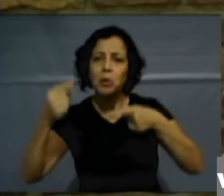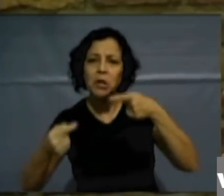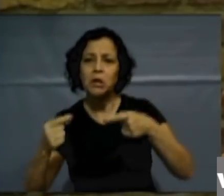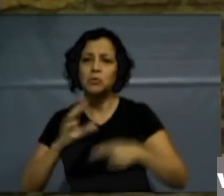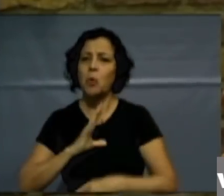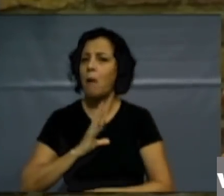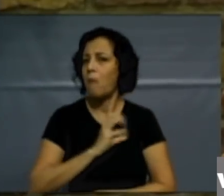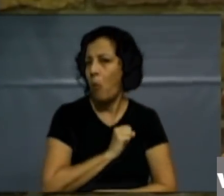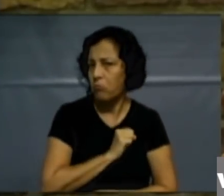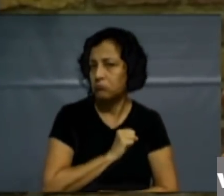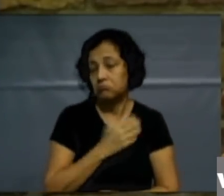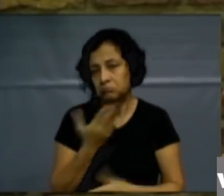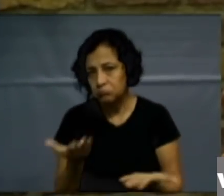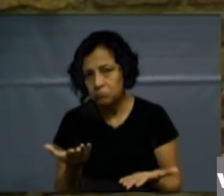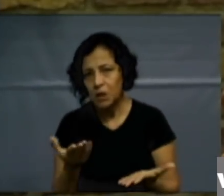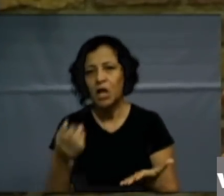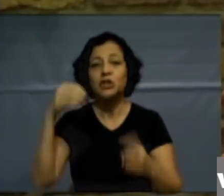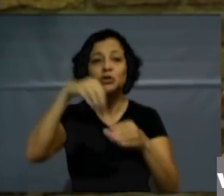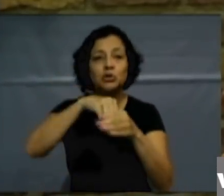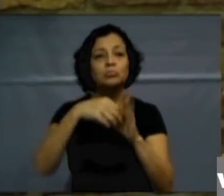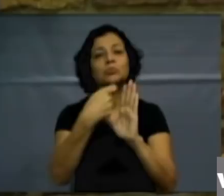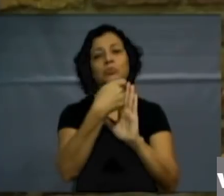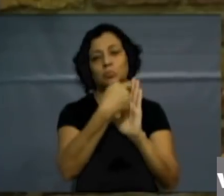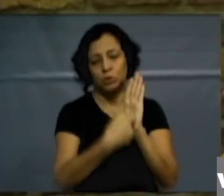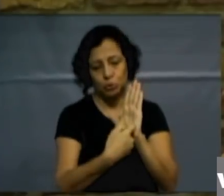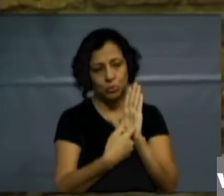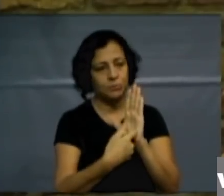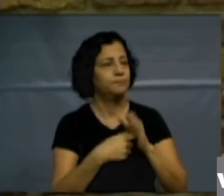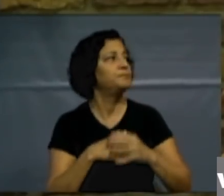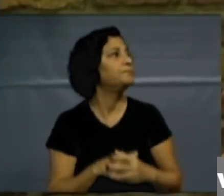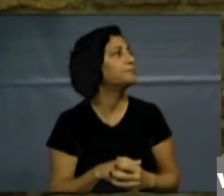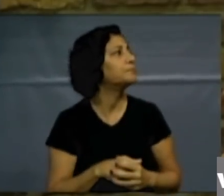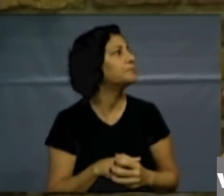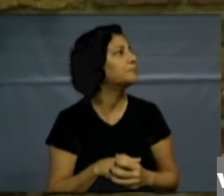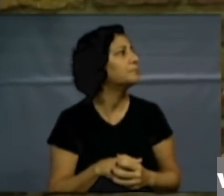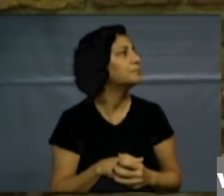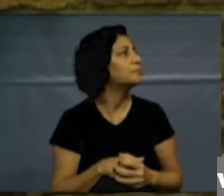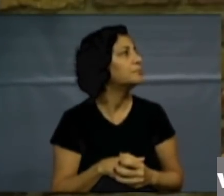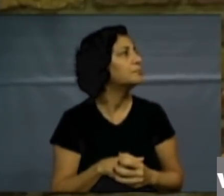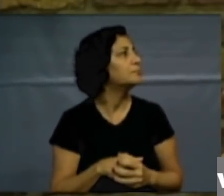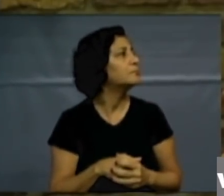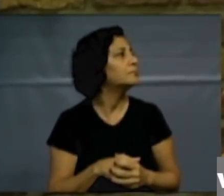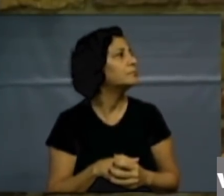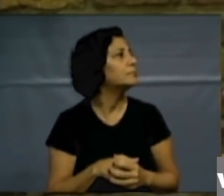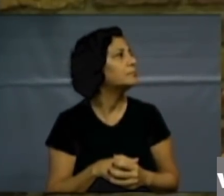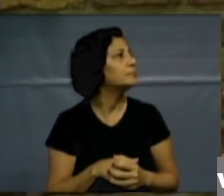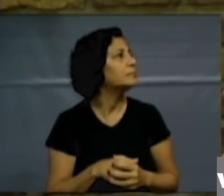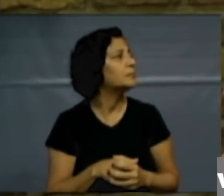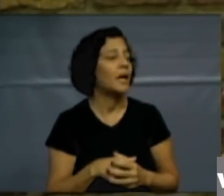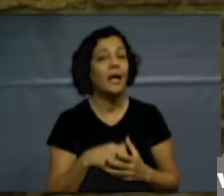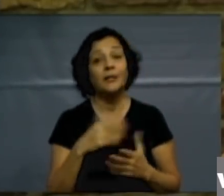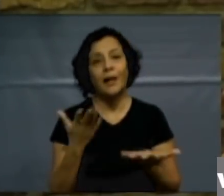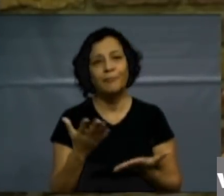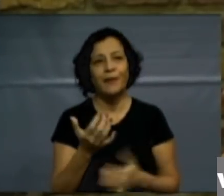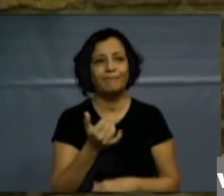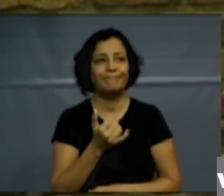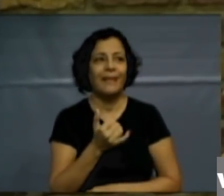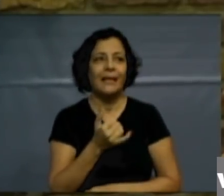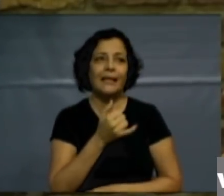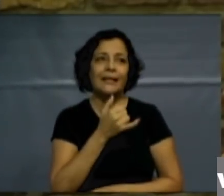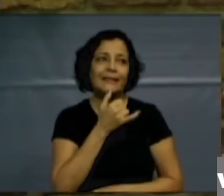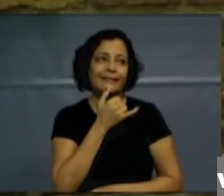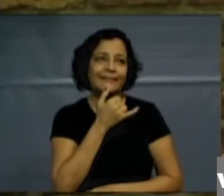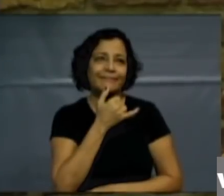basicamente isso o que é uma epístola. E a gente, infelizmente, nosso tempo está quase